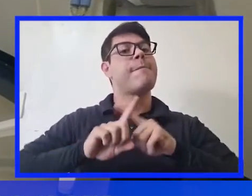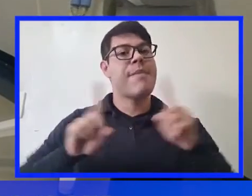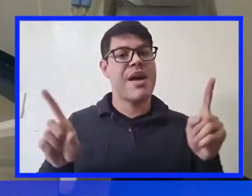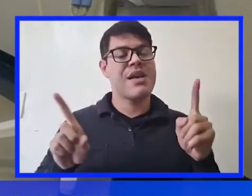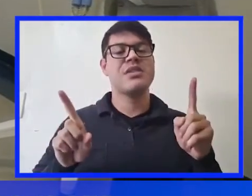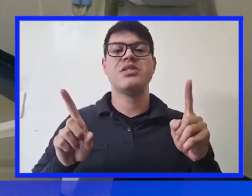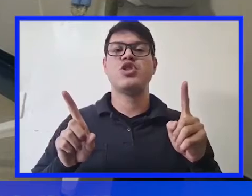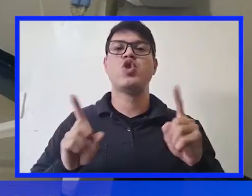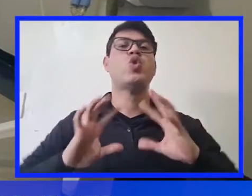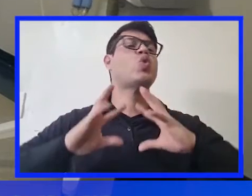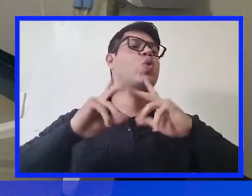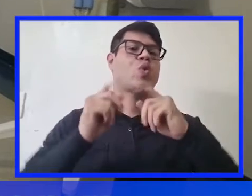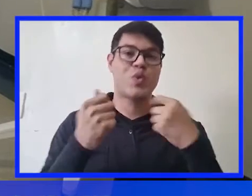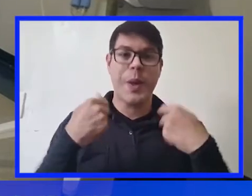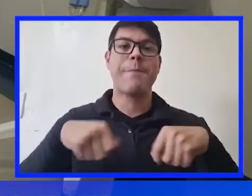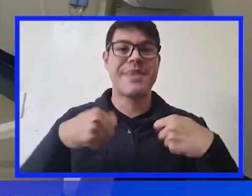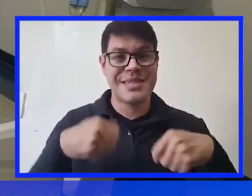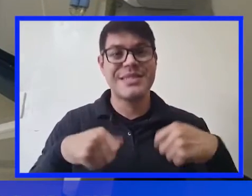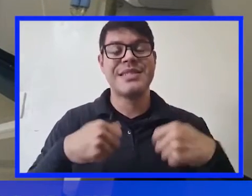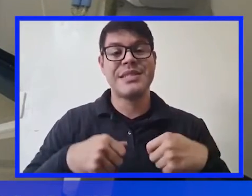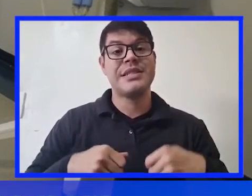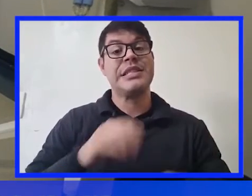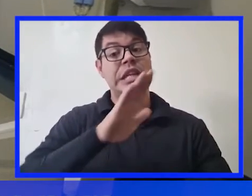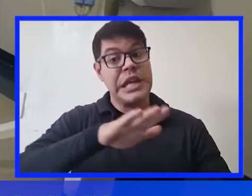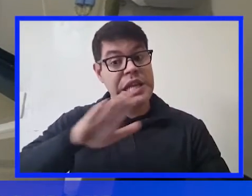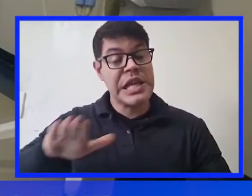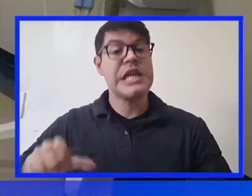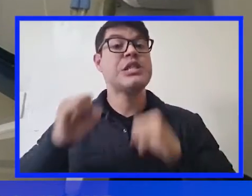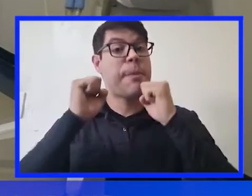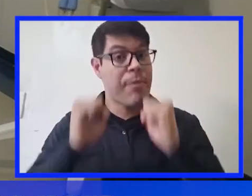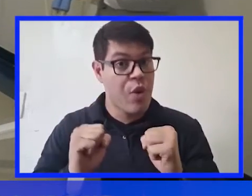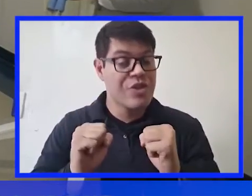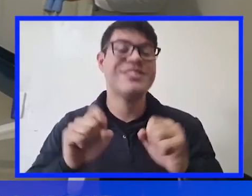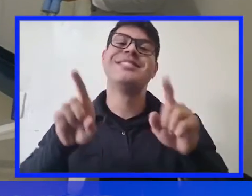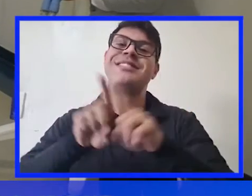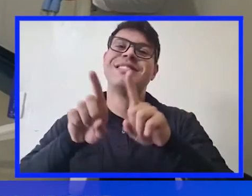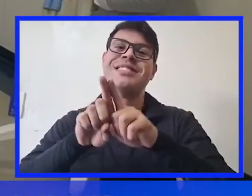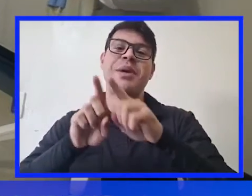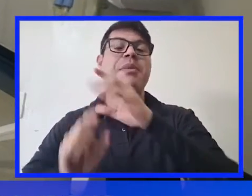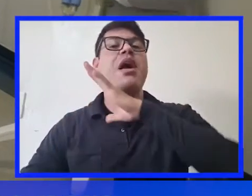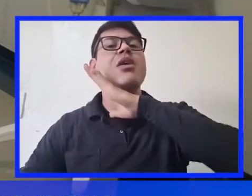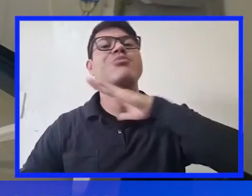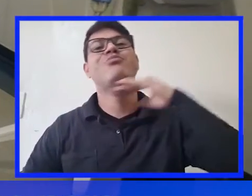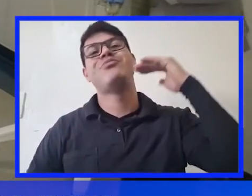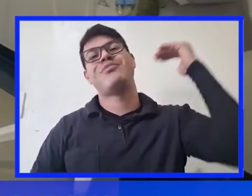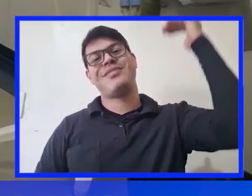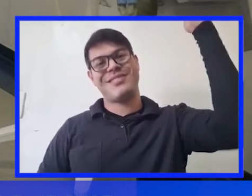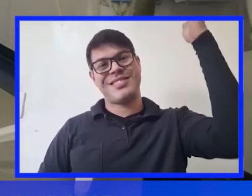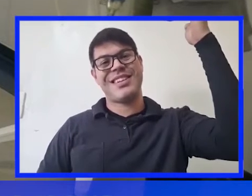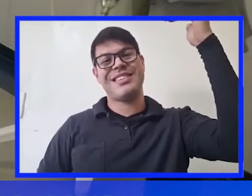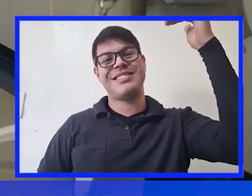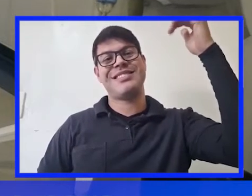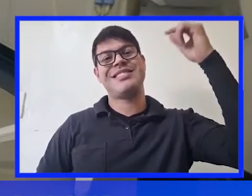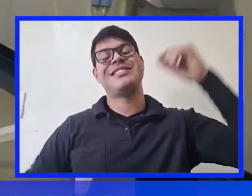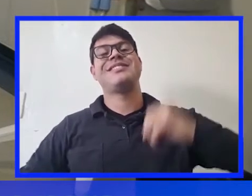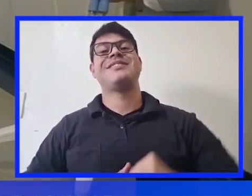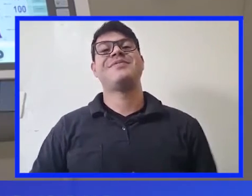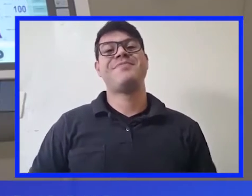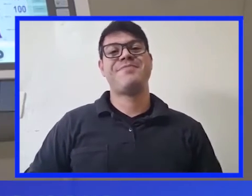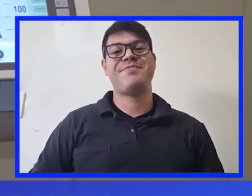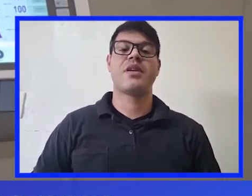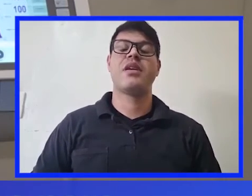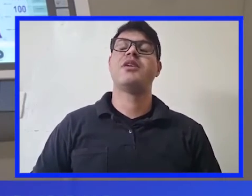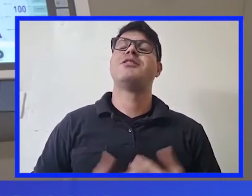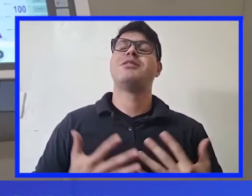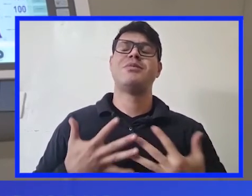necessitam. E esse respirador se destina a crianças e adultos e poderá ser atendido aqui na nossa situação de emergência no